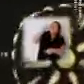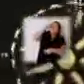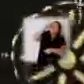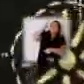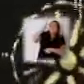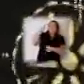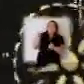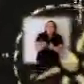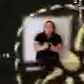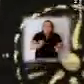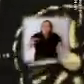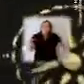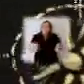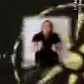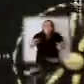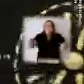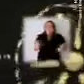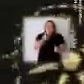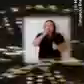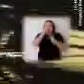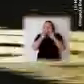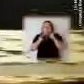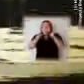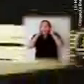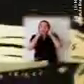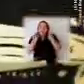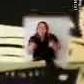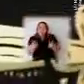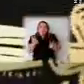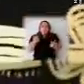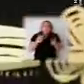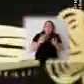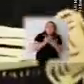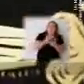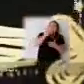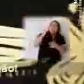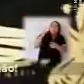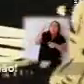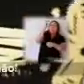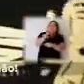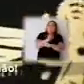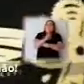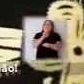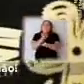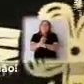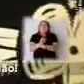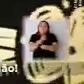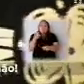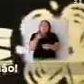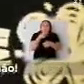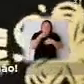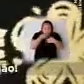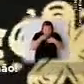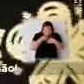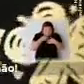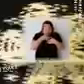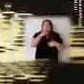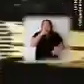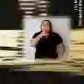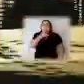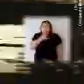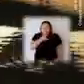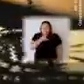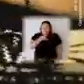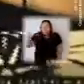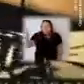um lamento nosso É quase que linda a desilusão Uma falta de esperança Mas que não deixa nós baixar a cabeça não